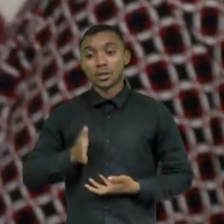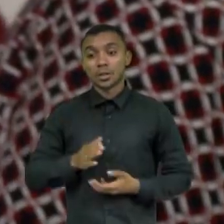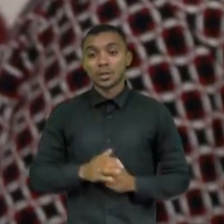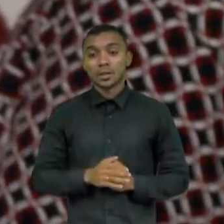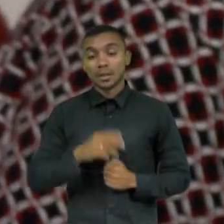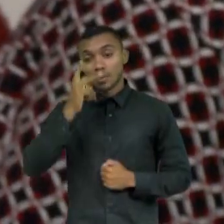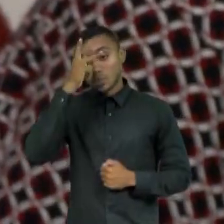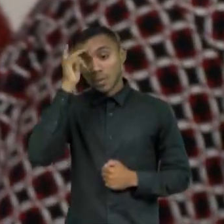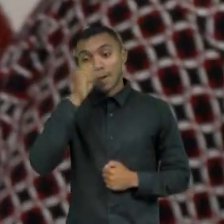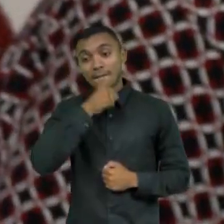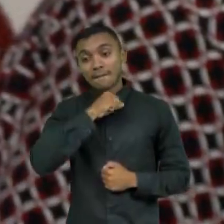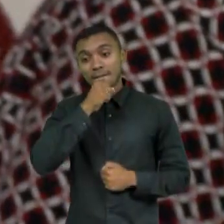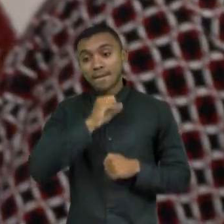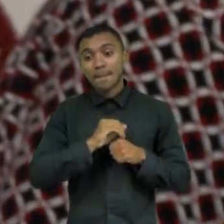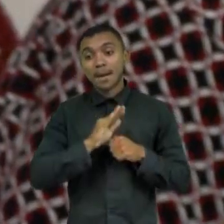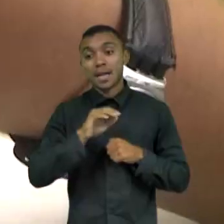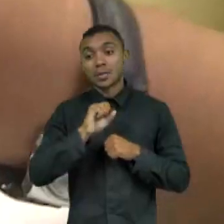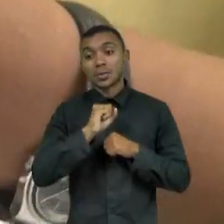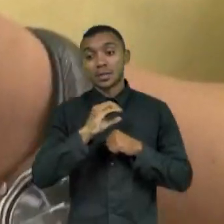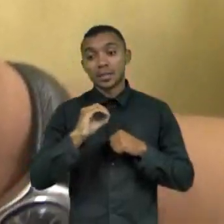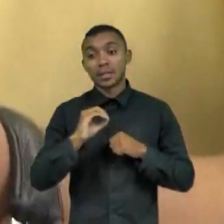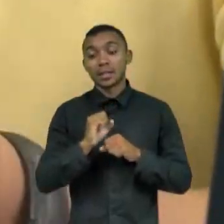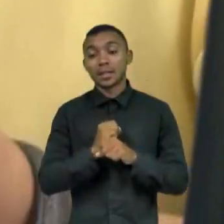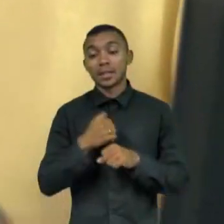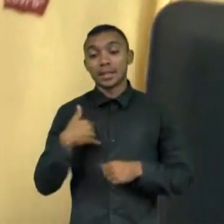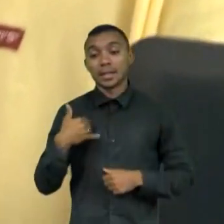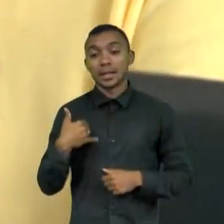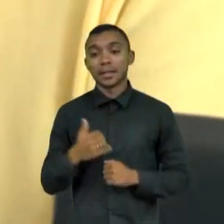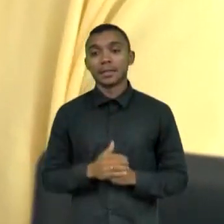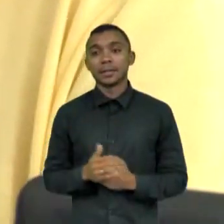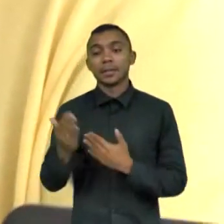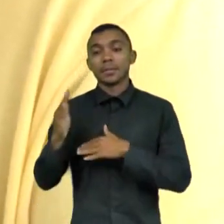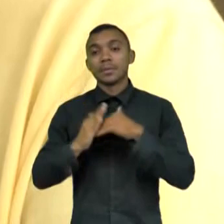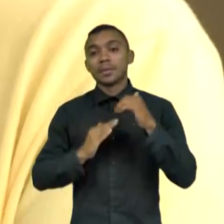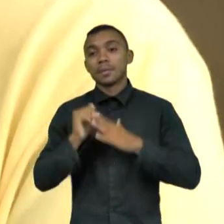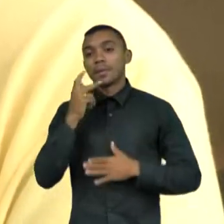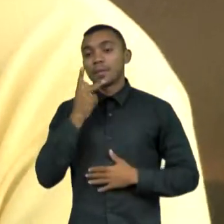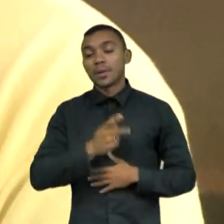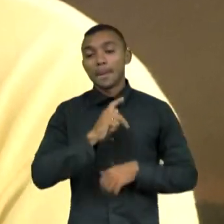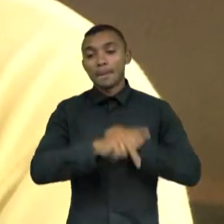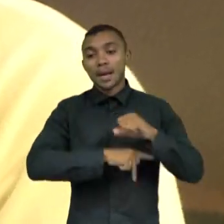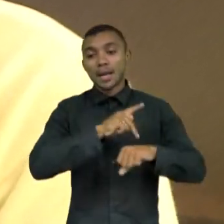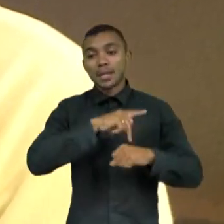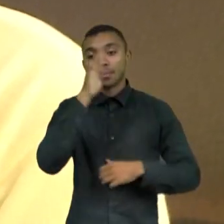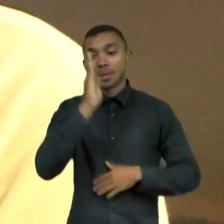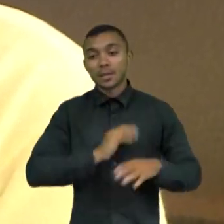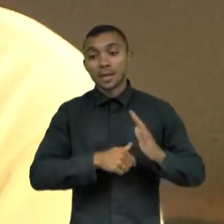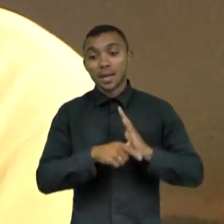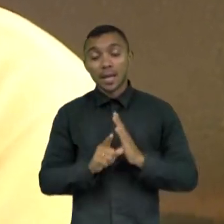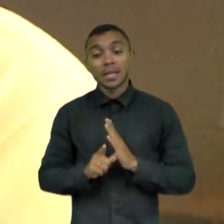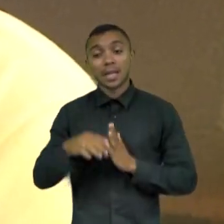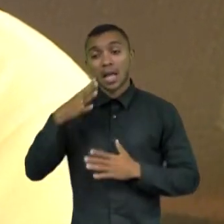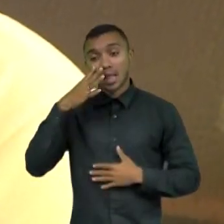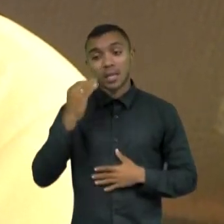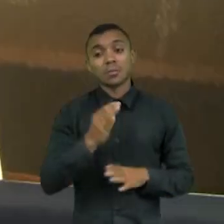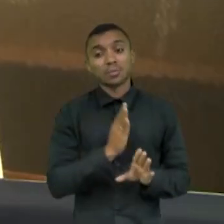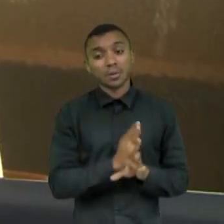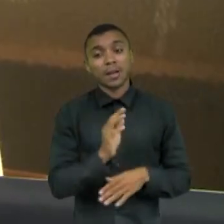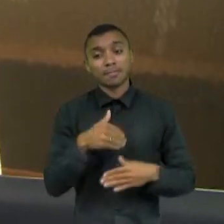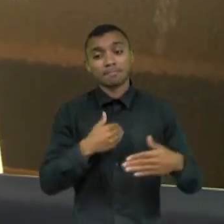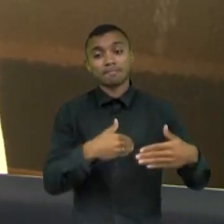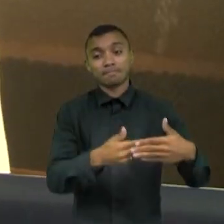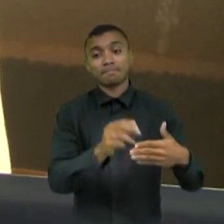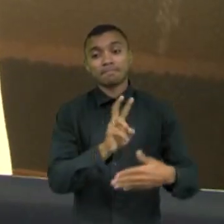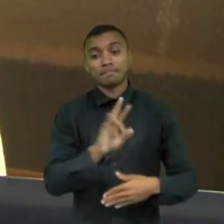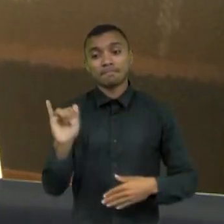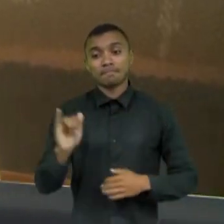idosos acima de 80 anos. Este demógrafo destaca que o Brasil precisa se preparar para esta realidade. A gente